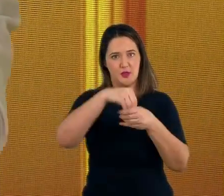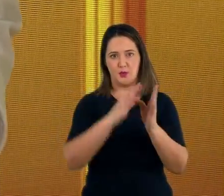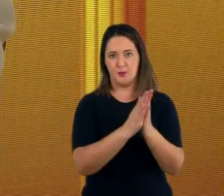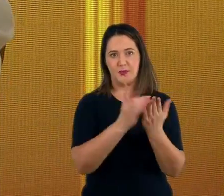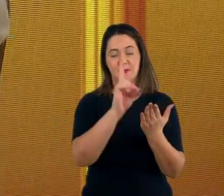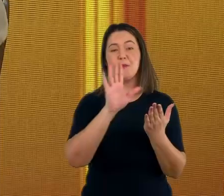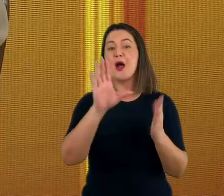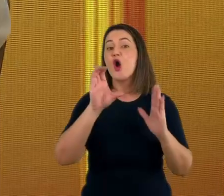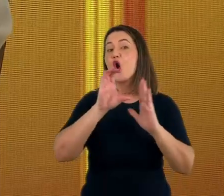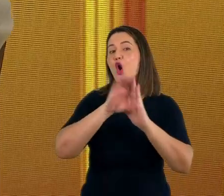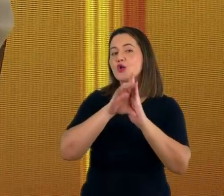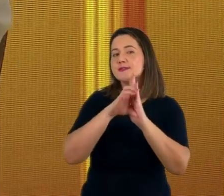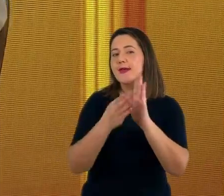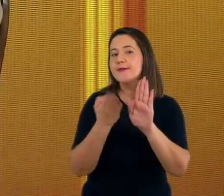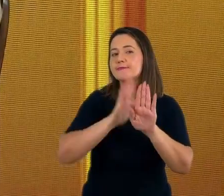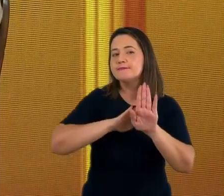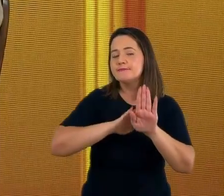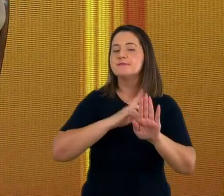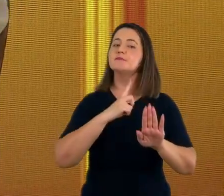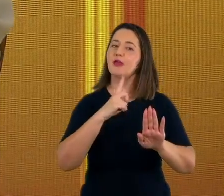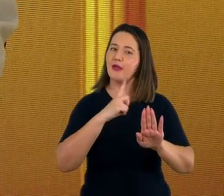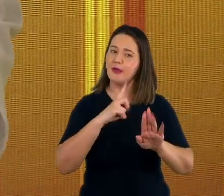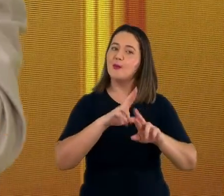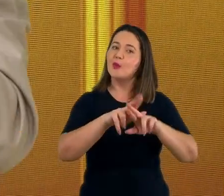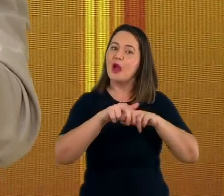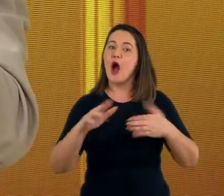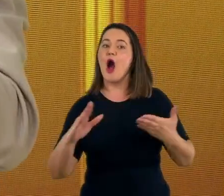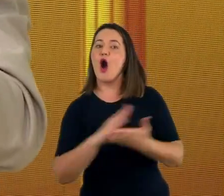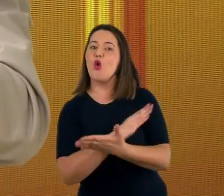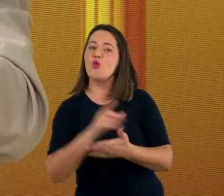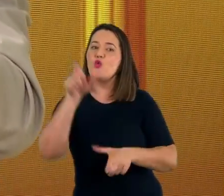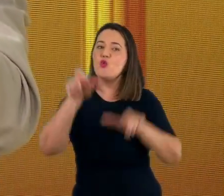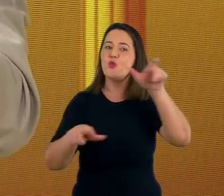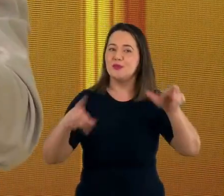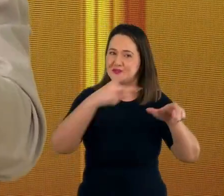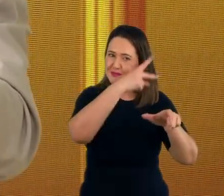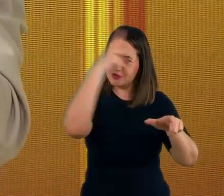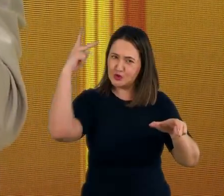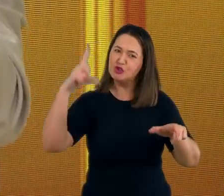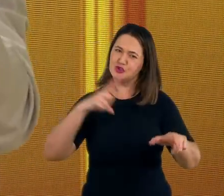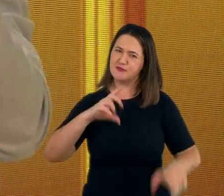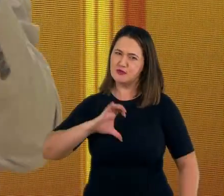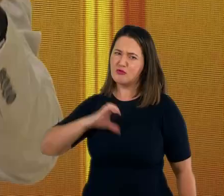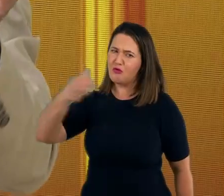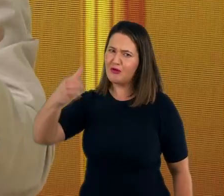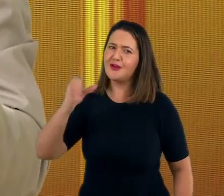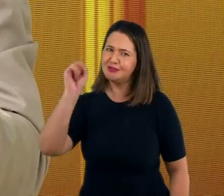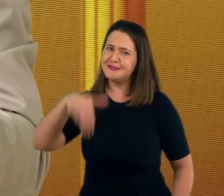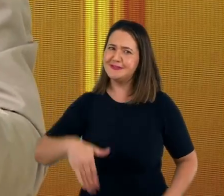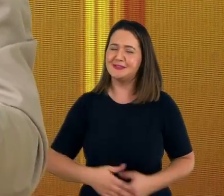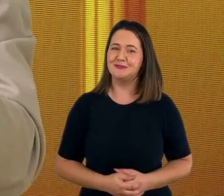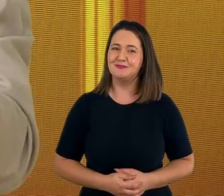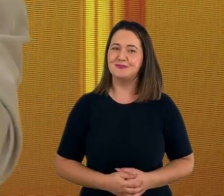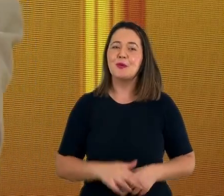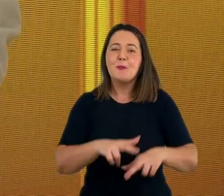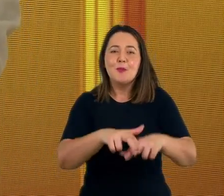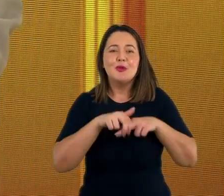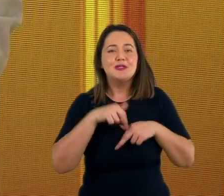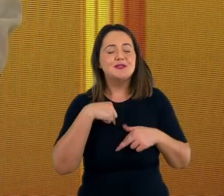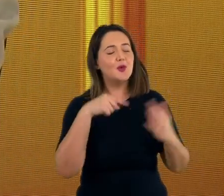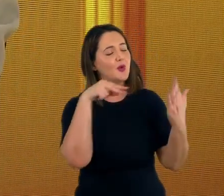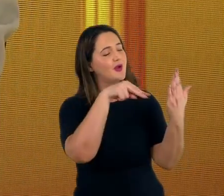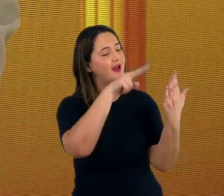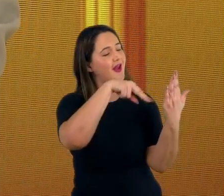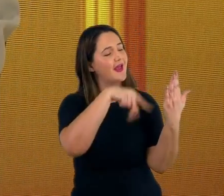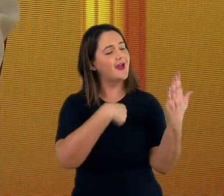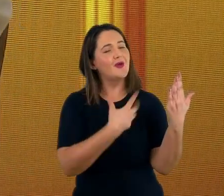bíblico, o seu conceito parece expresso ali através da atitude de alguns heróis e heroínas de Deus do passado. E para mim é